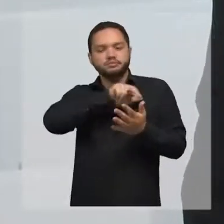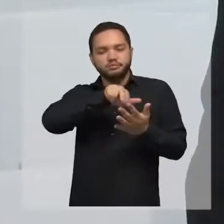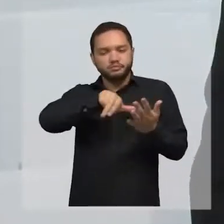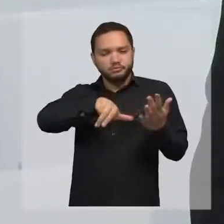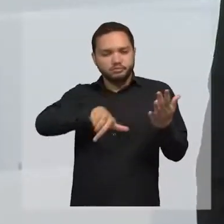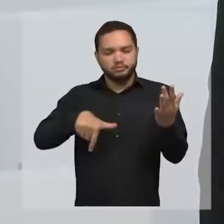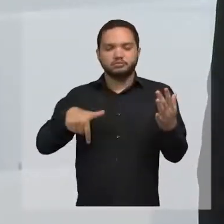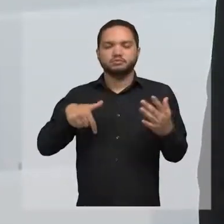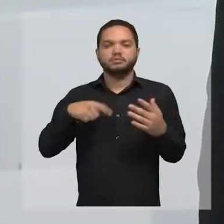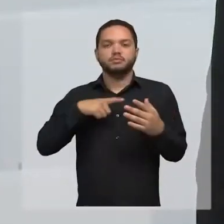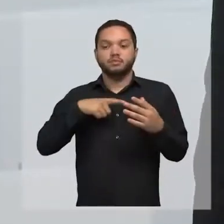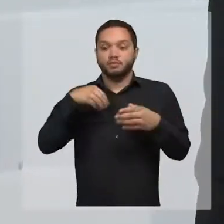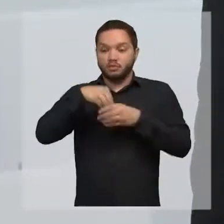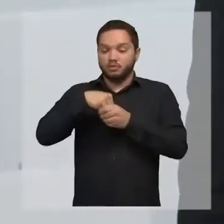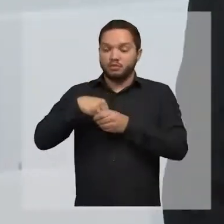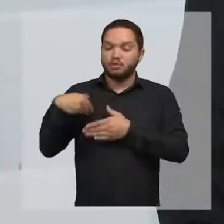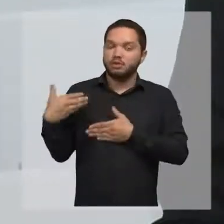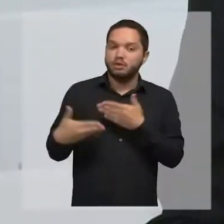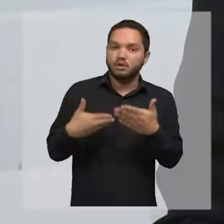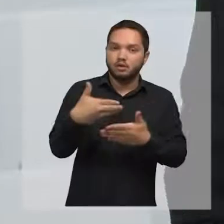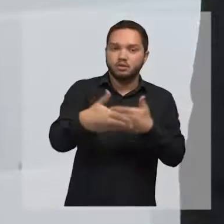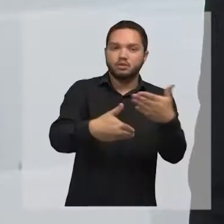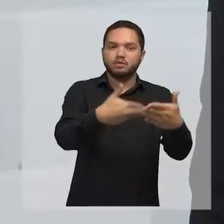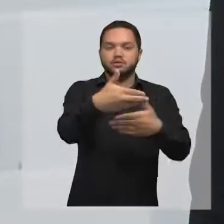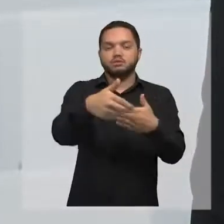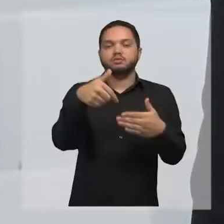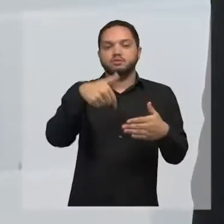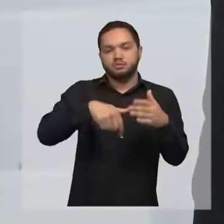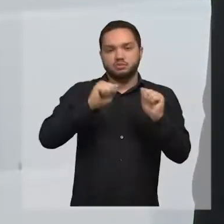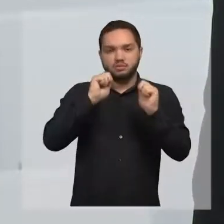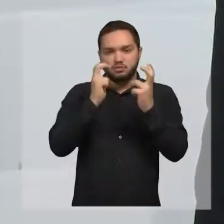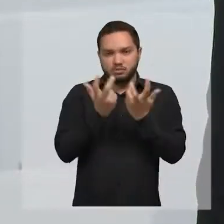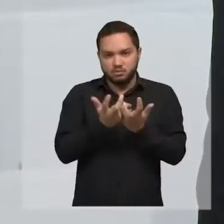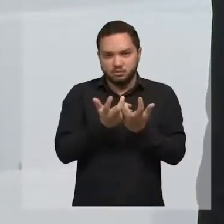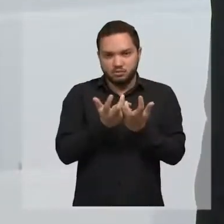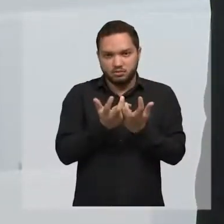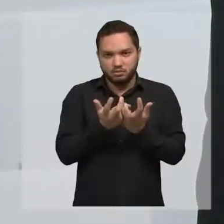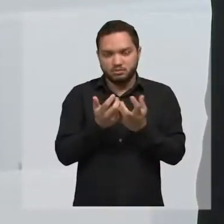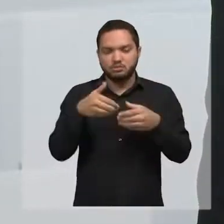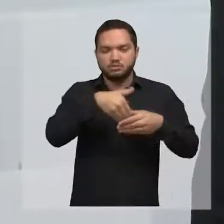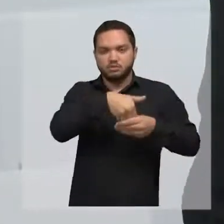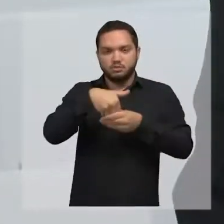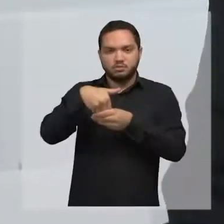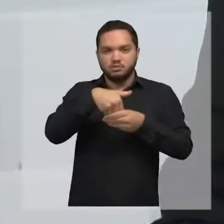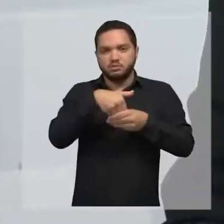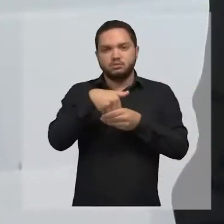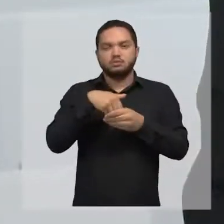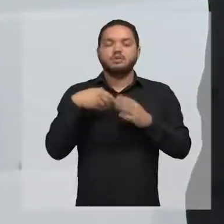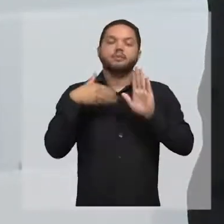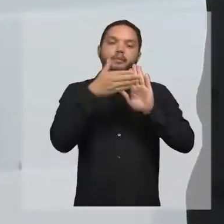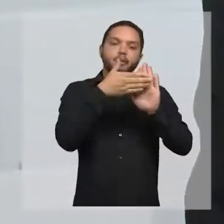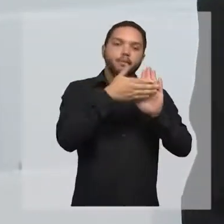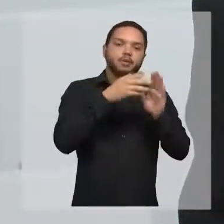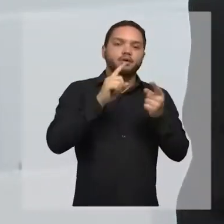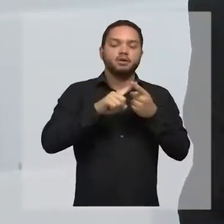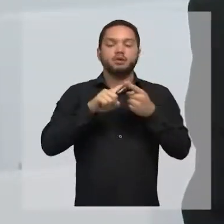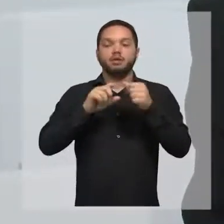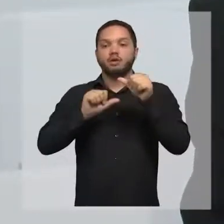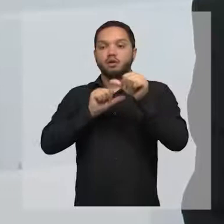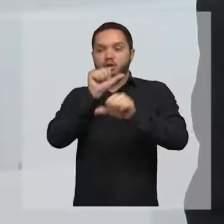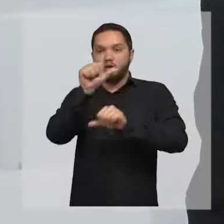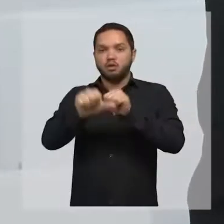aquelas espécies legislativas que tramitam na Casa Legislativa desde proposta